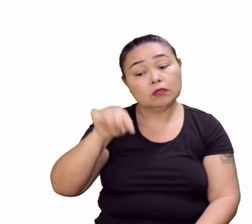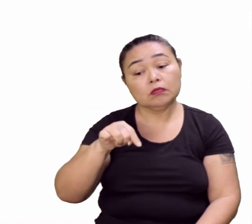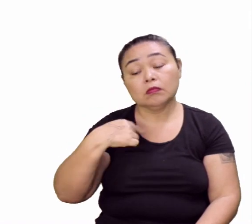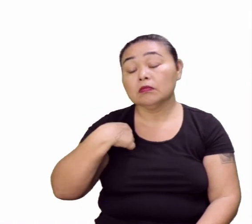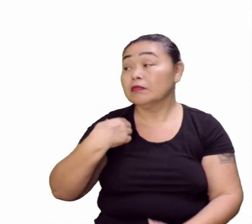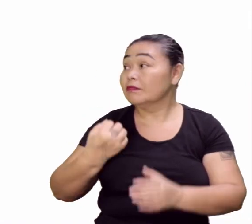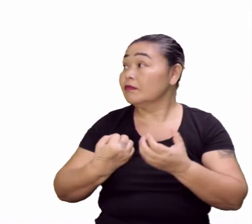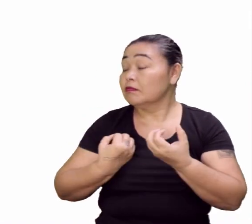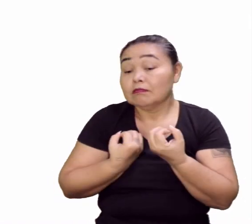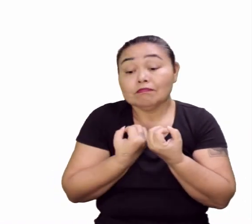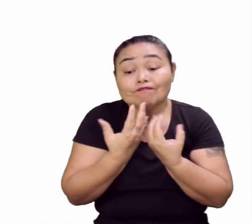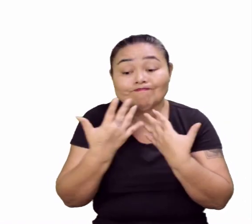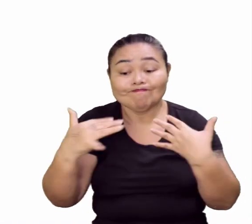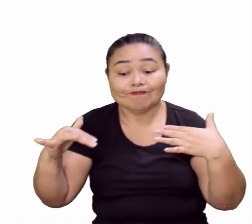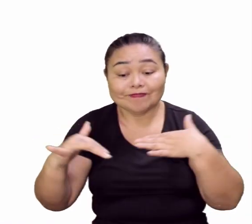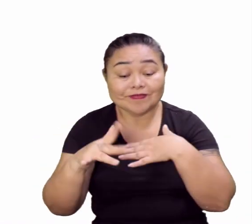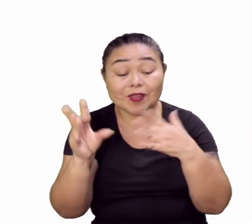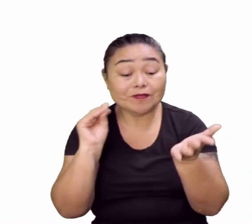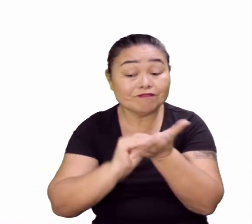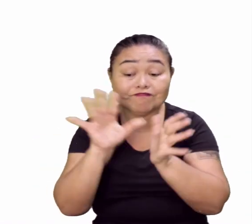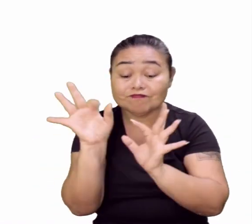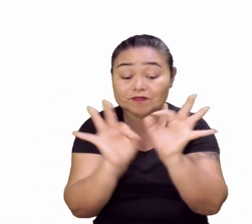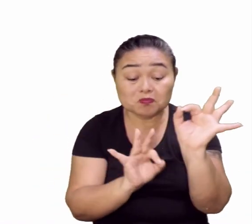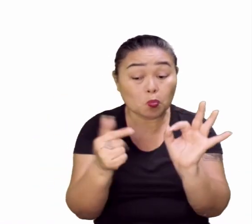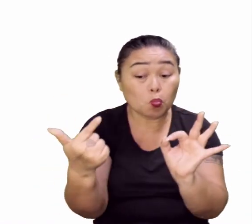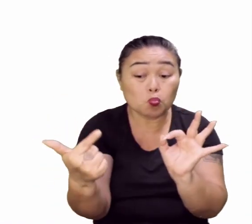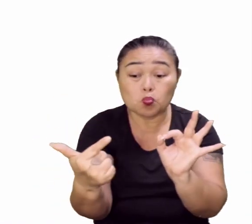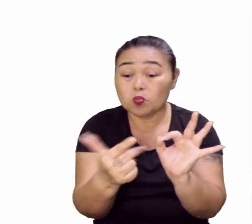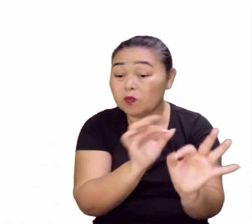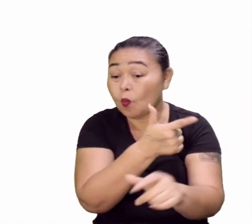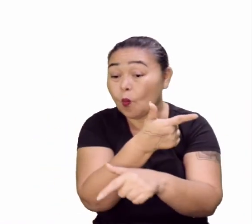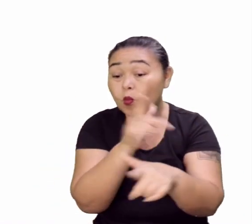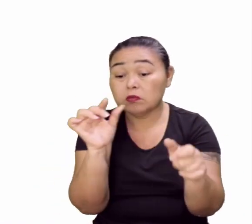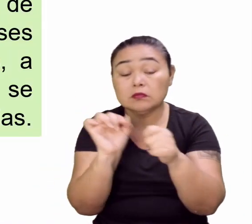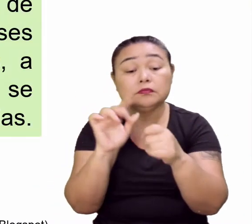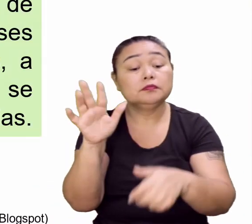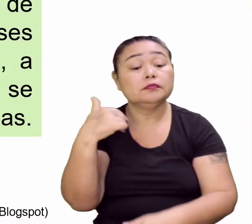muitas foram espontâneas, sem planejamento nenhum. Exatamente.